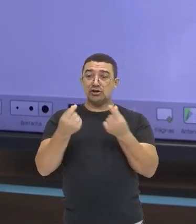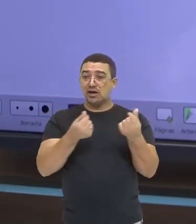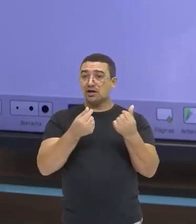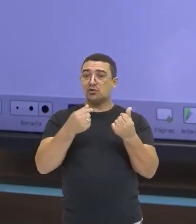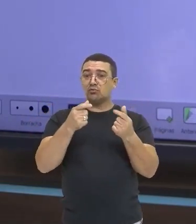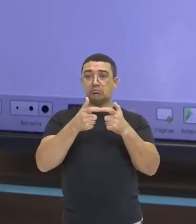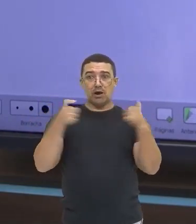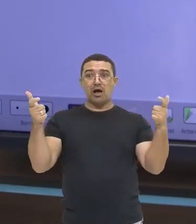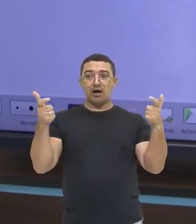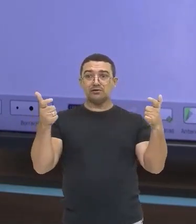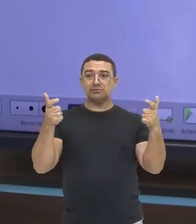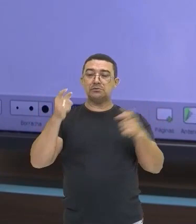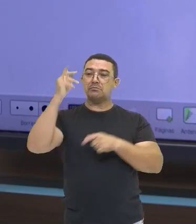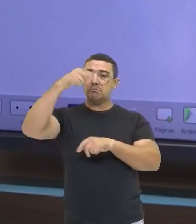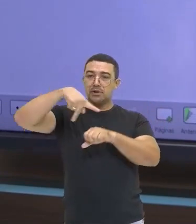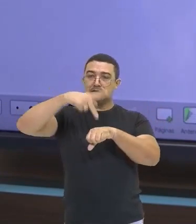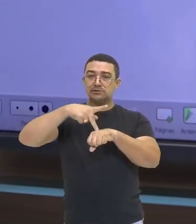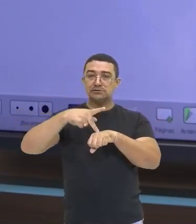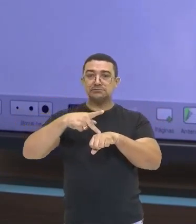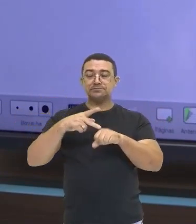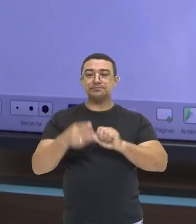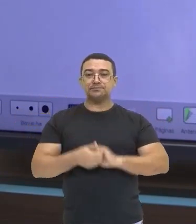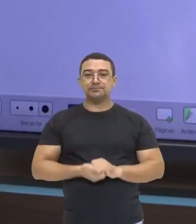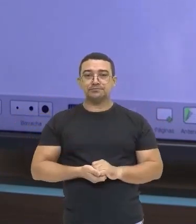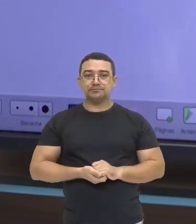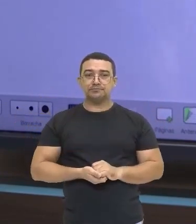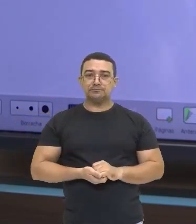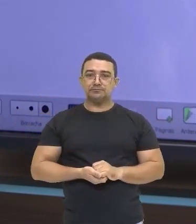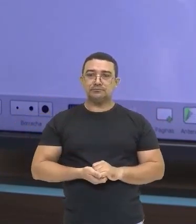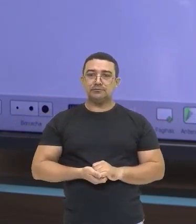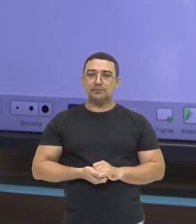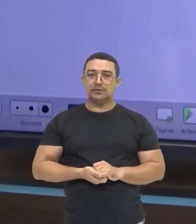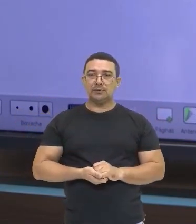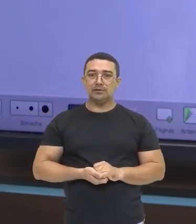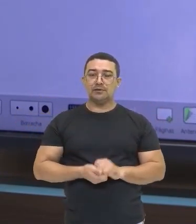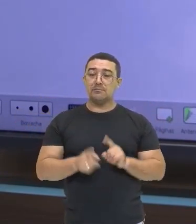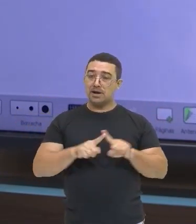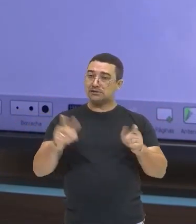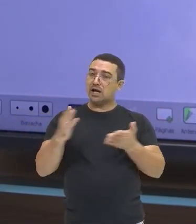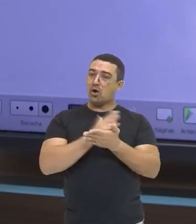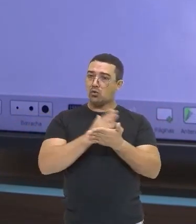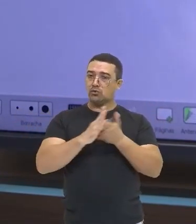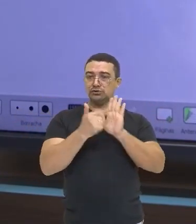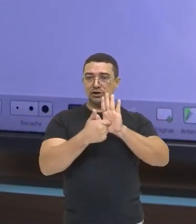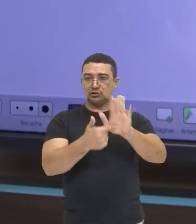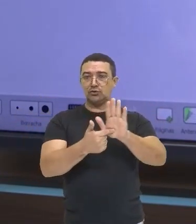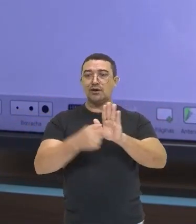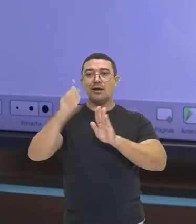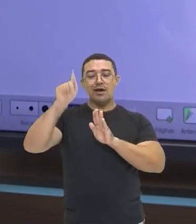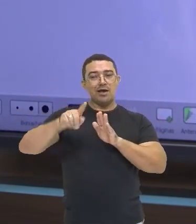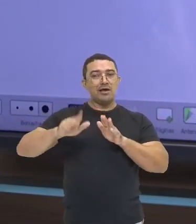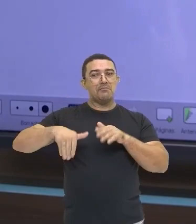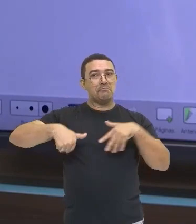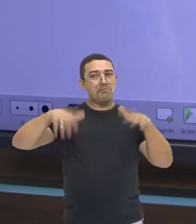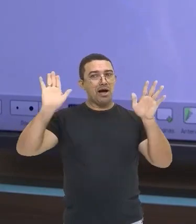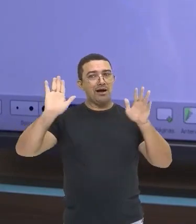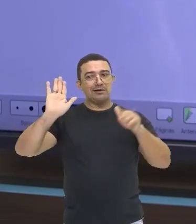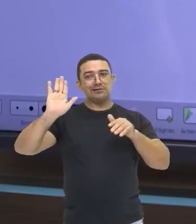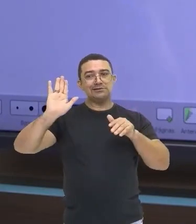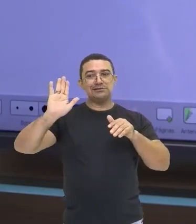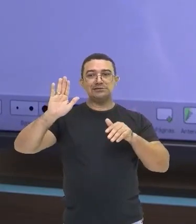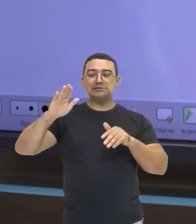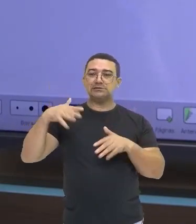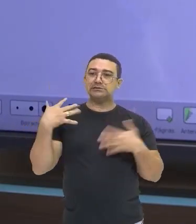nós temos aqui alguns indicadores que são bem mais complexos, tá? E que fazem e que levam em